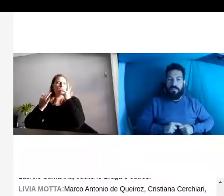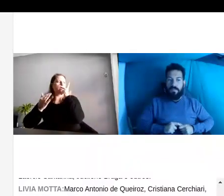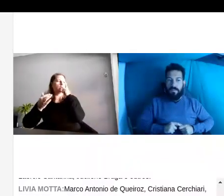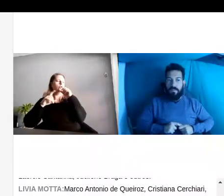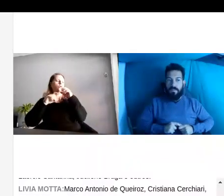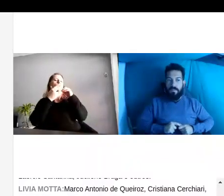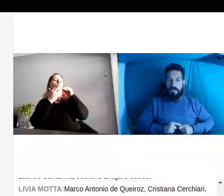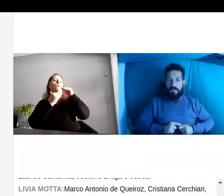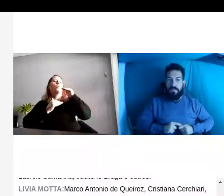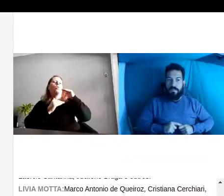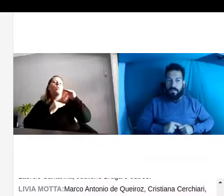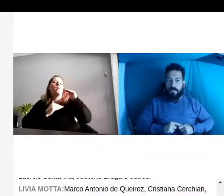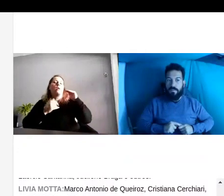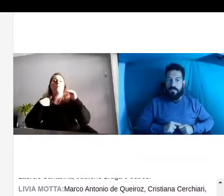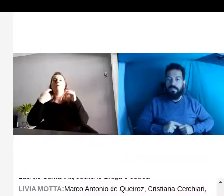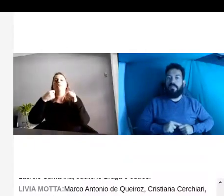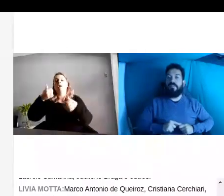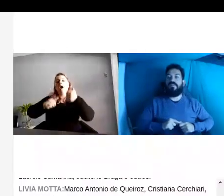meio termo?